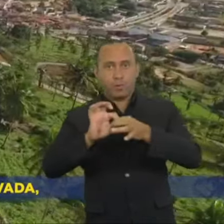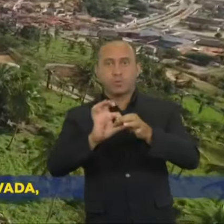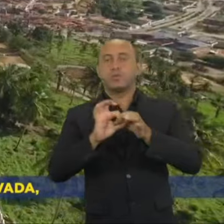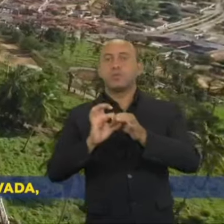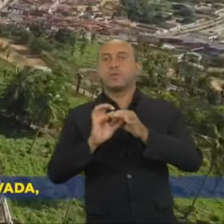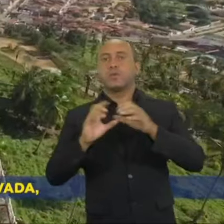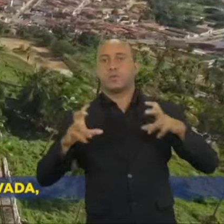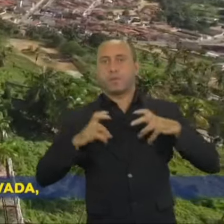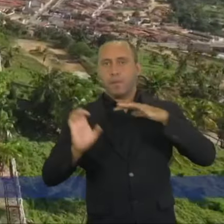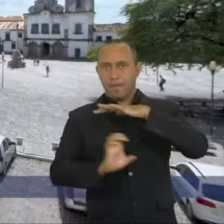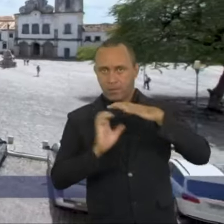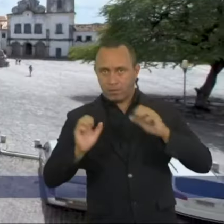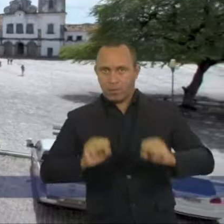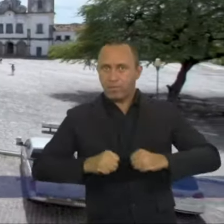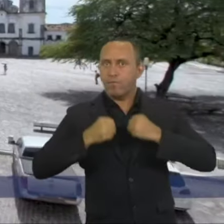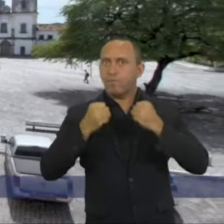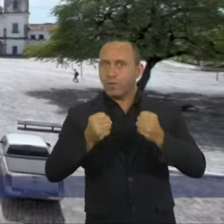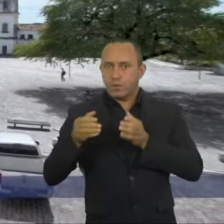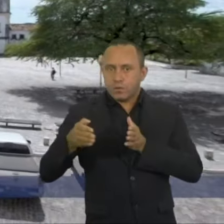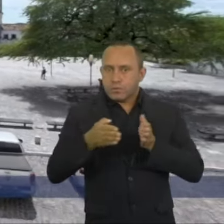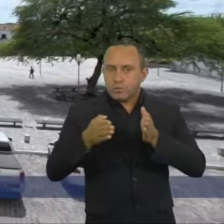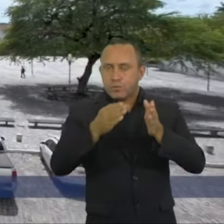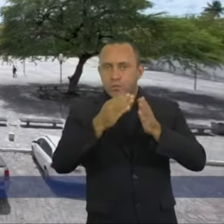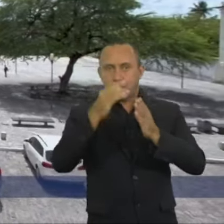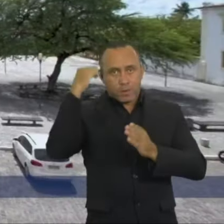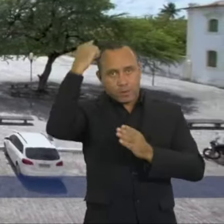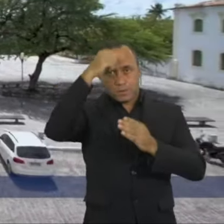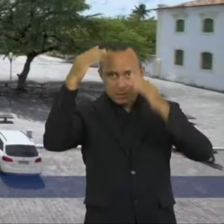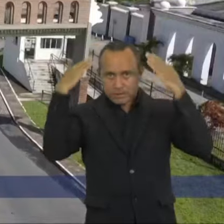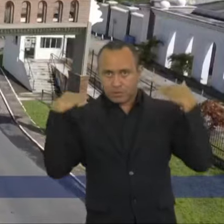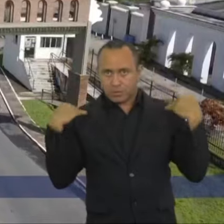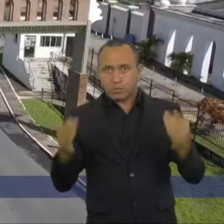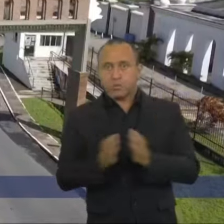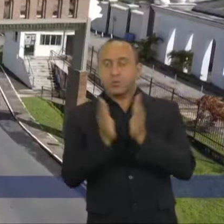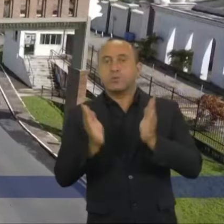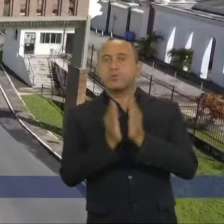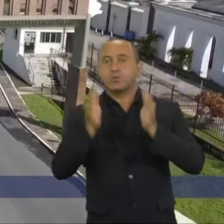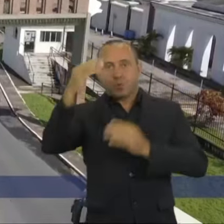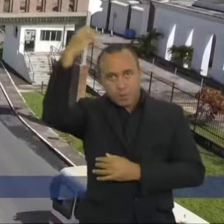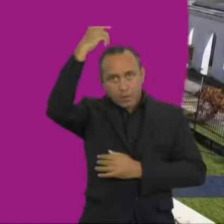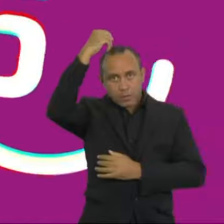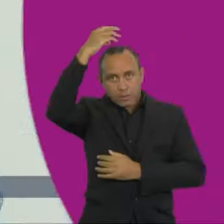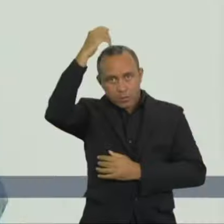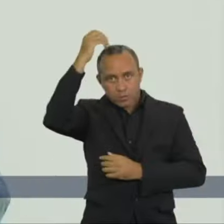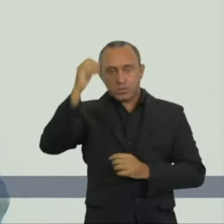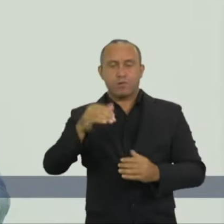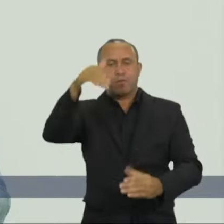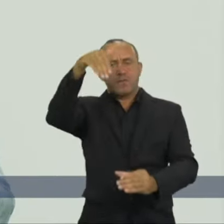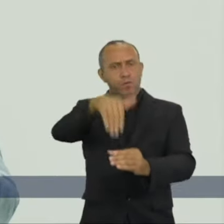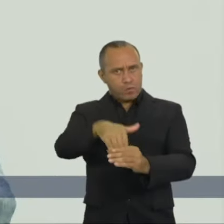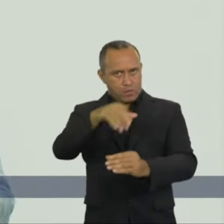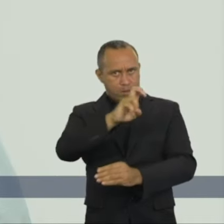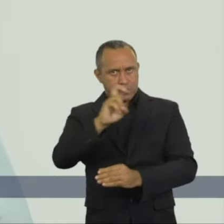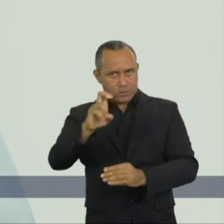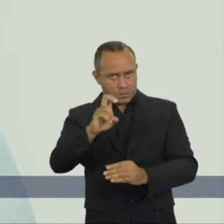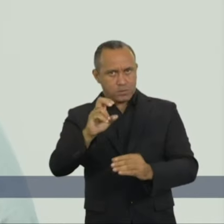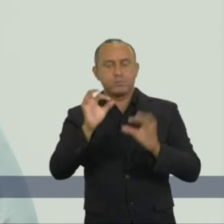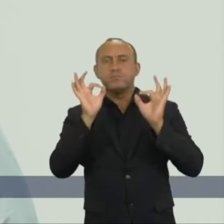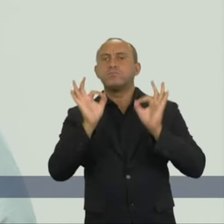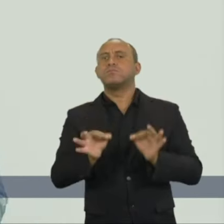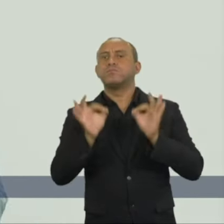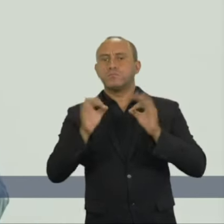com a iniciativa privada, e fortalecer o Caminho Santa Dulce dos Pobres, em São Cristóvão. Votar em Fábio representa